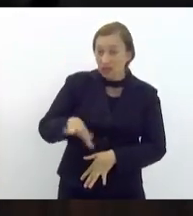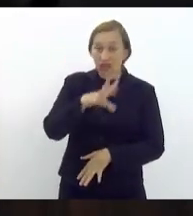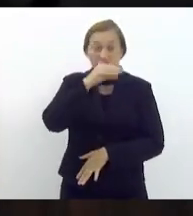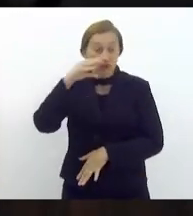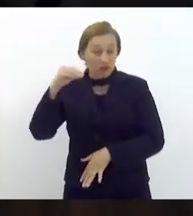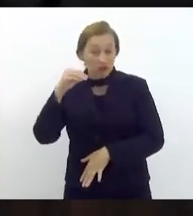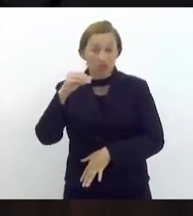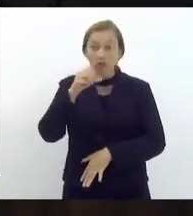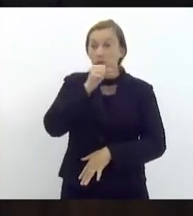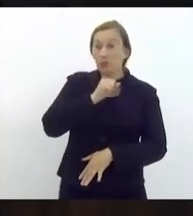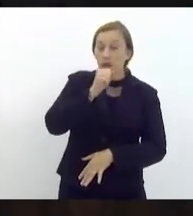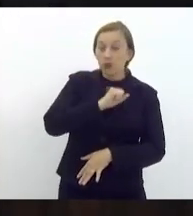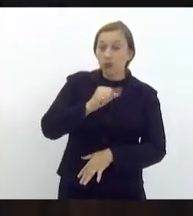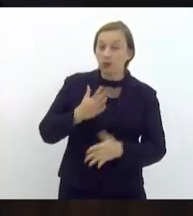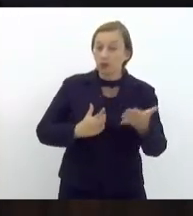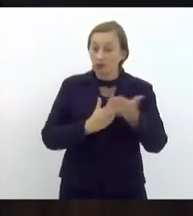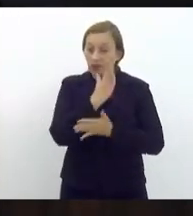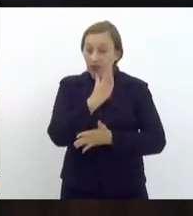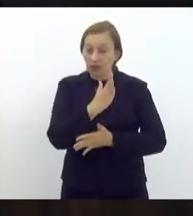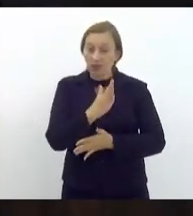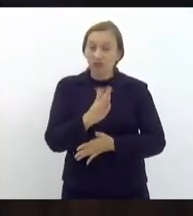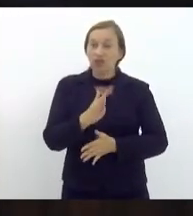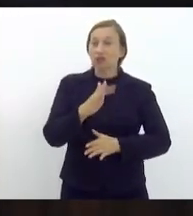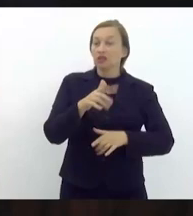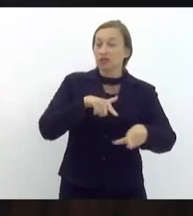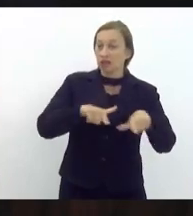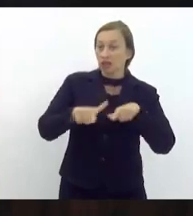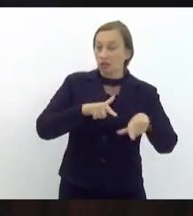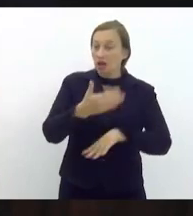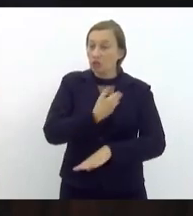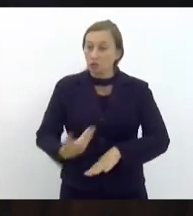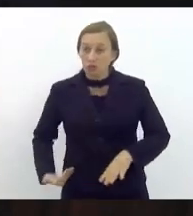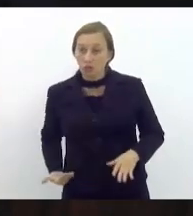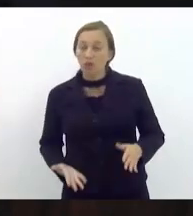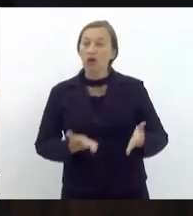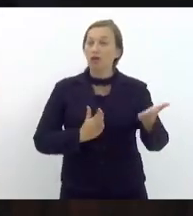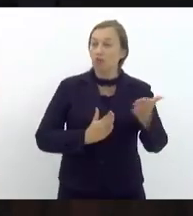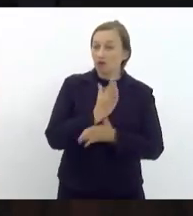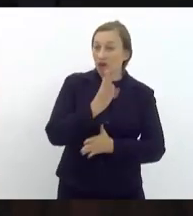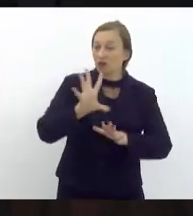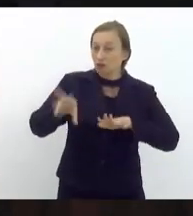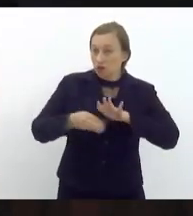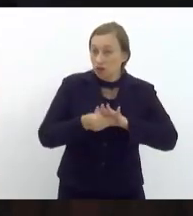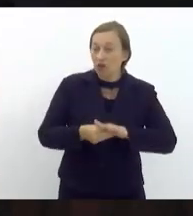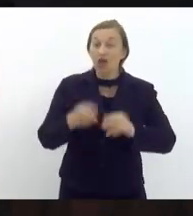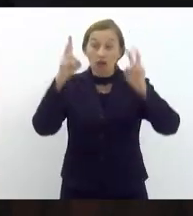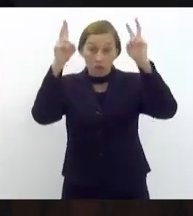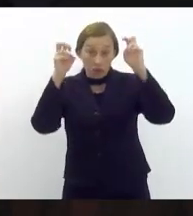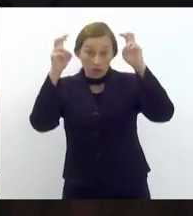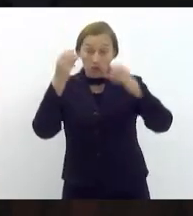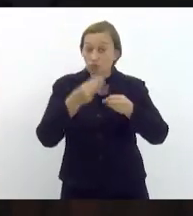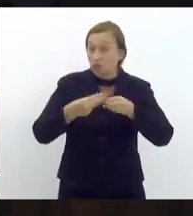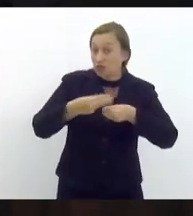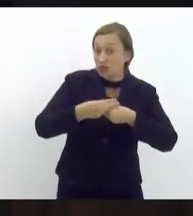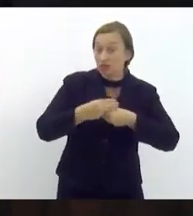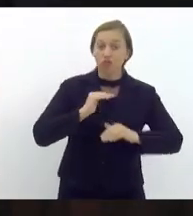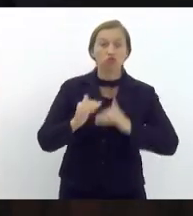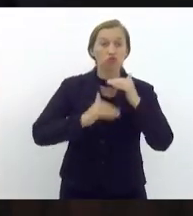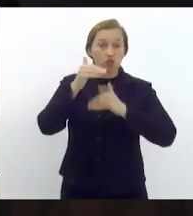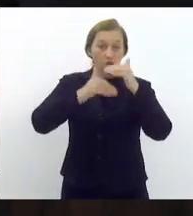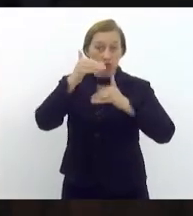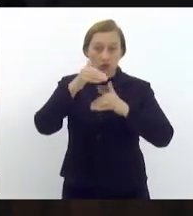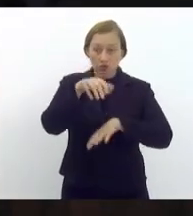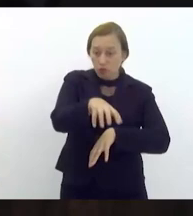Adolescente idoso favorável de serviços públicos favorável com emenda de assuntos municipais e de desenvolvimento